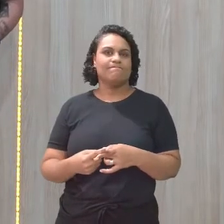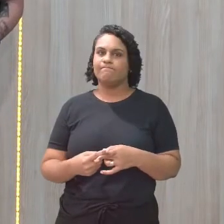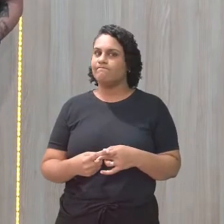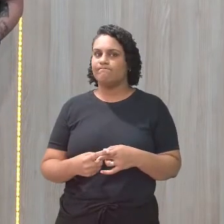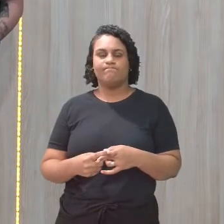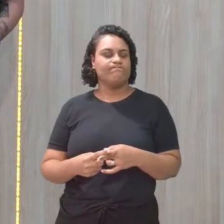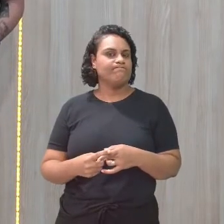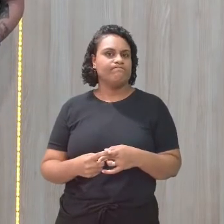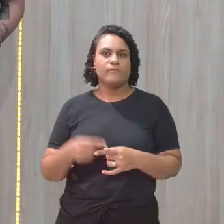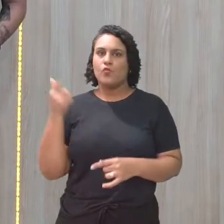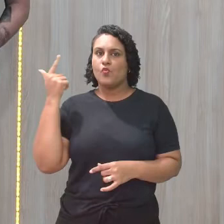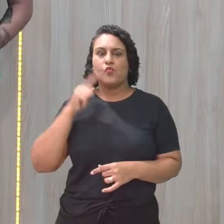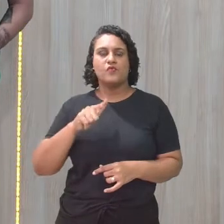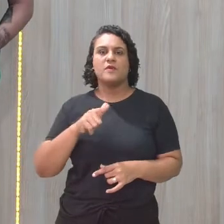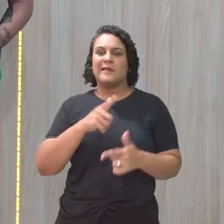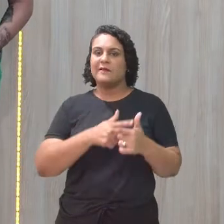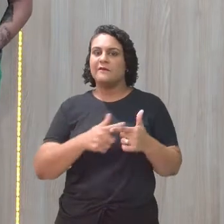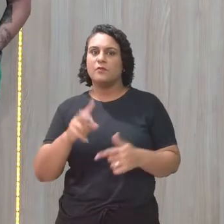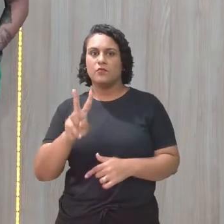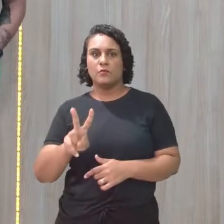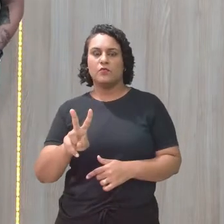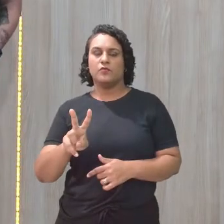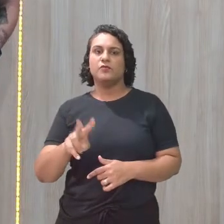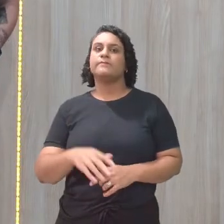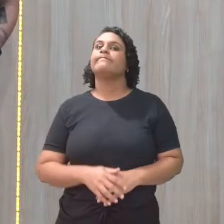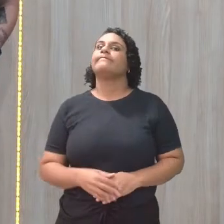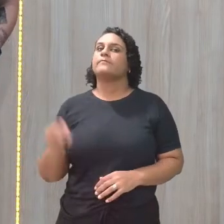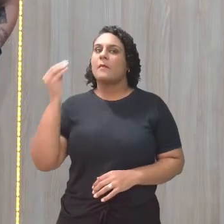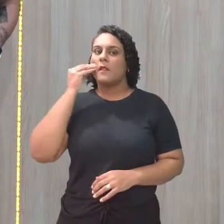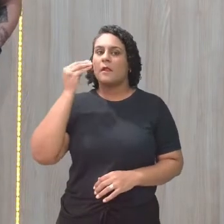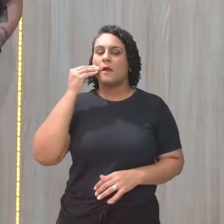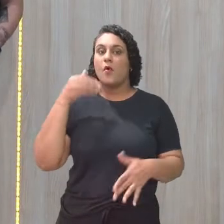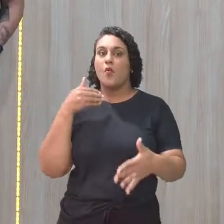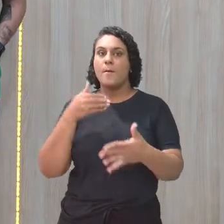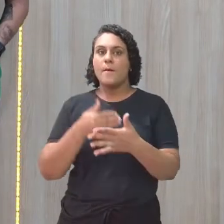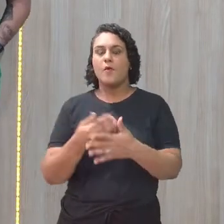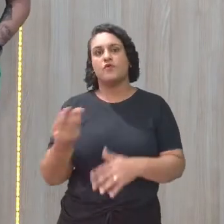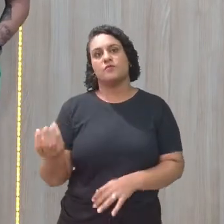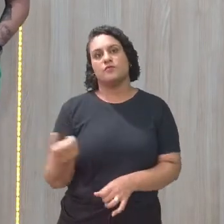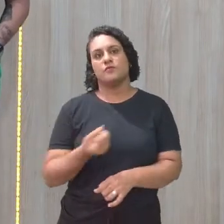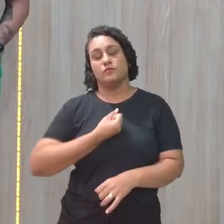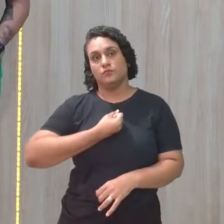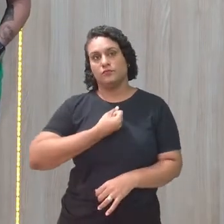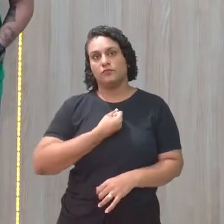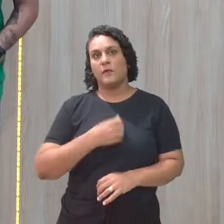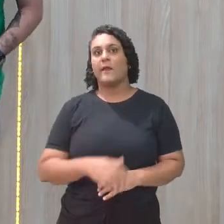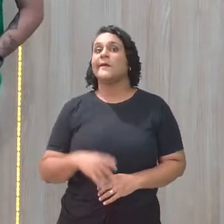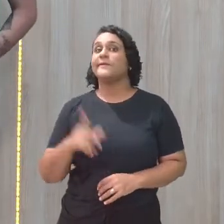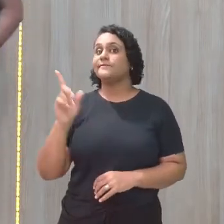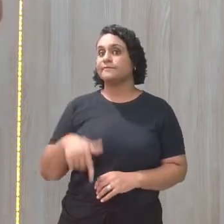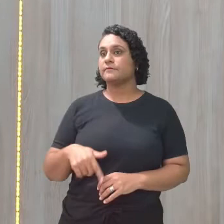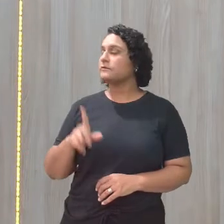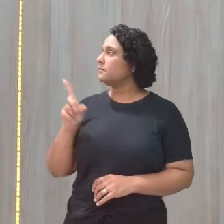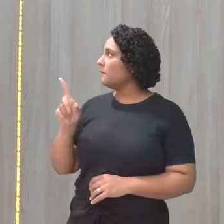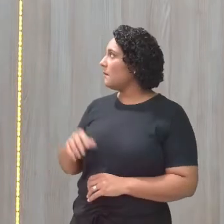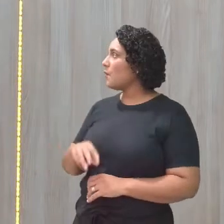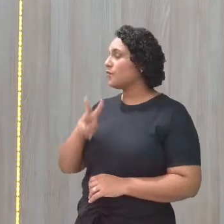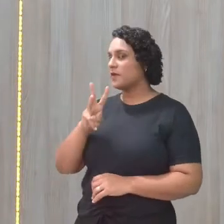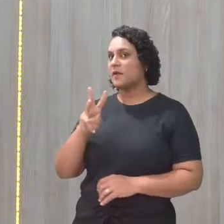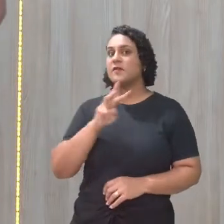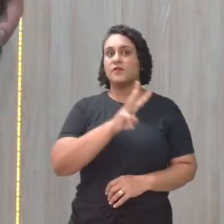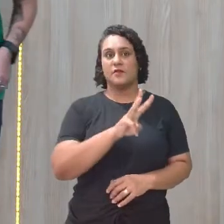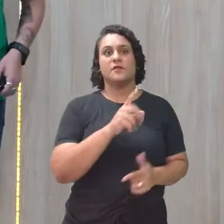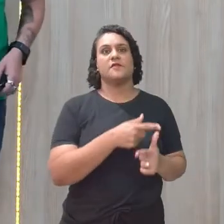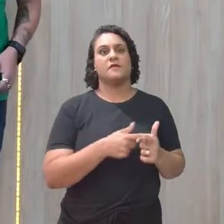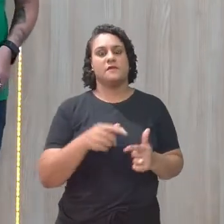mais dividir pelo 2. O que é que eu faço? Tento pelo próximo número primo. No caso era o 3. 3 dividido